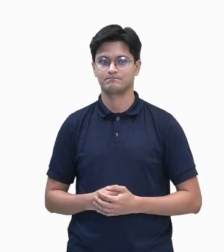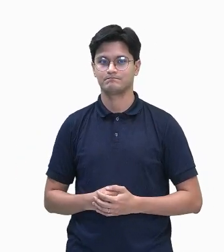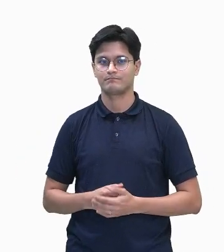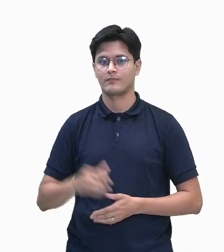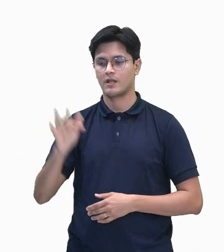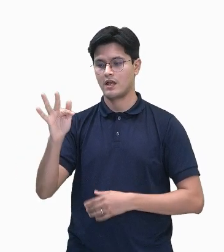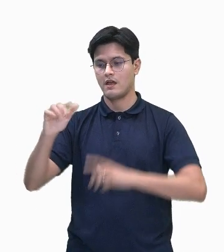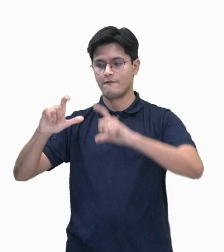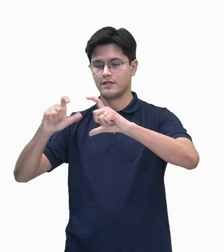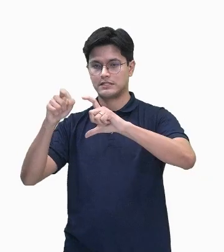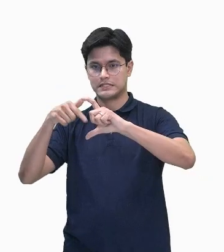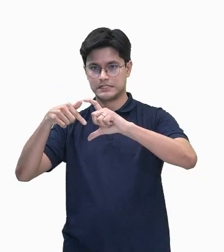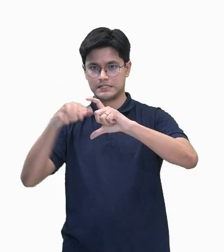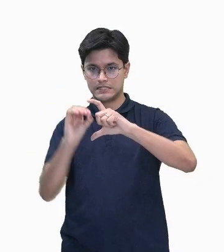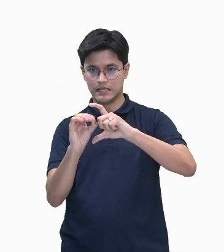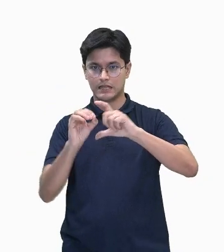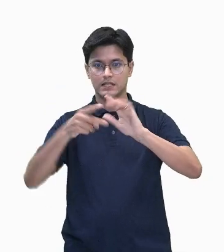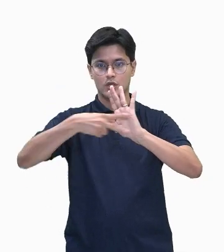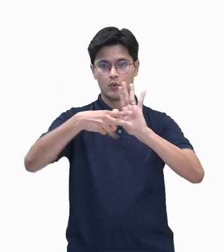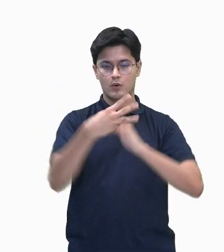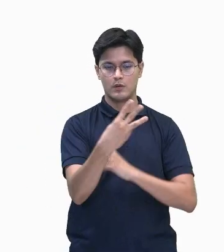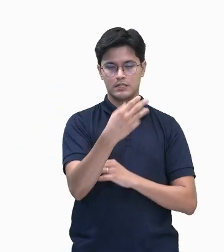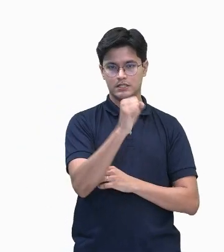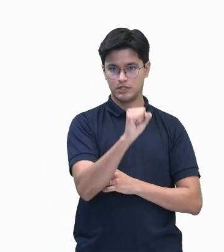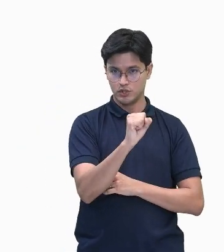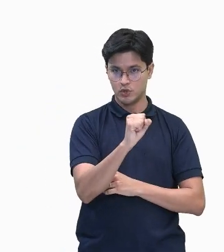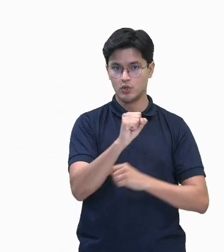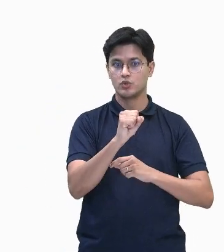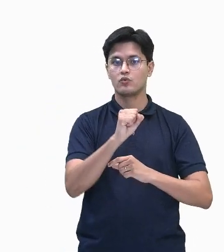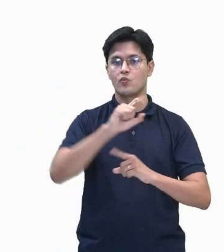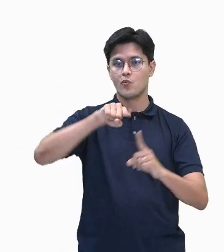igual a 38 mais, atenção,